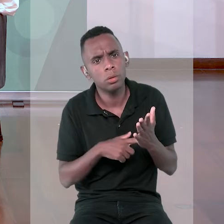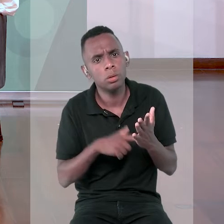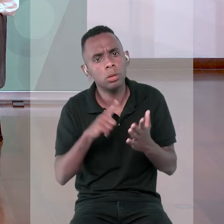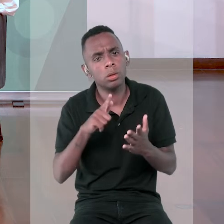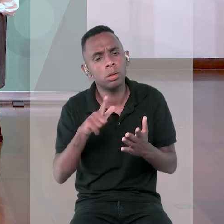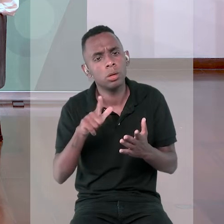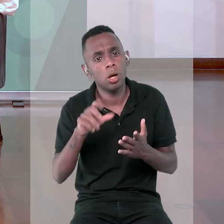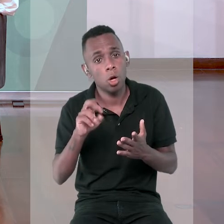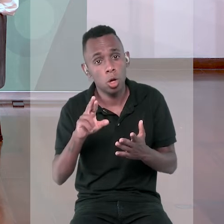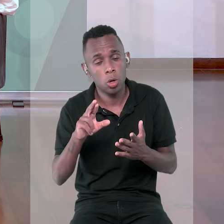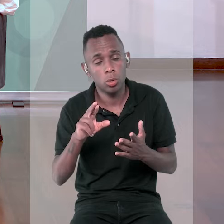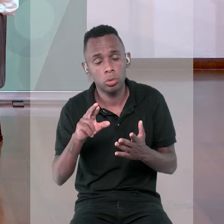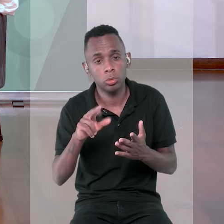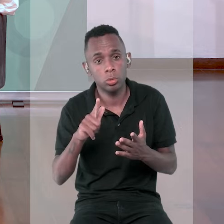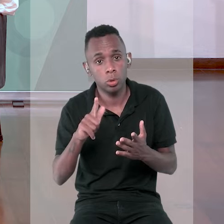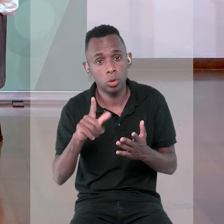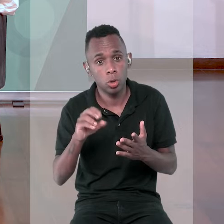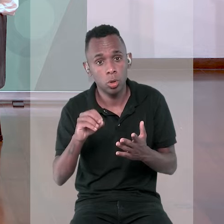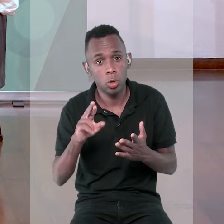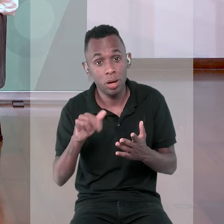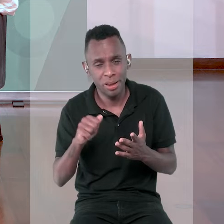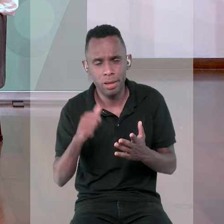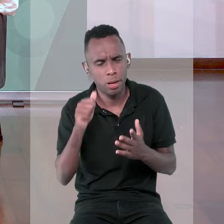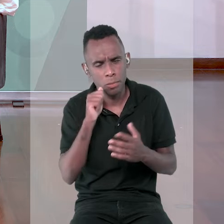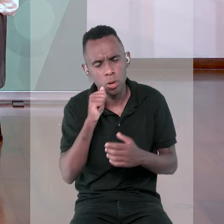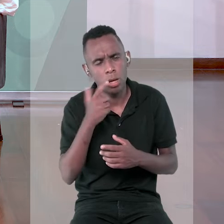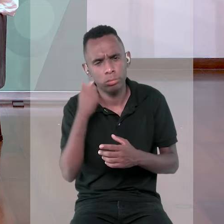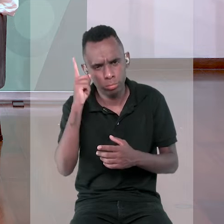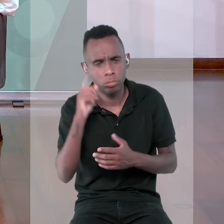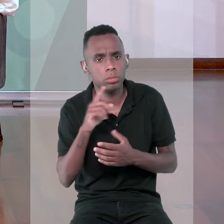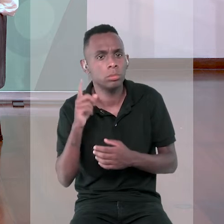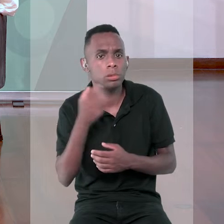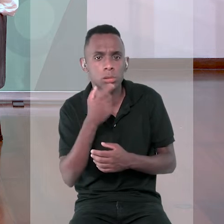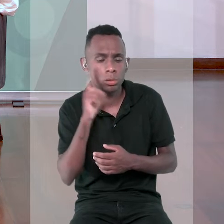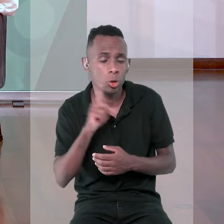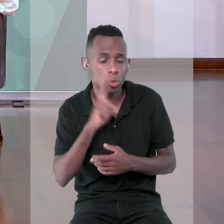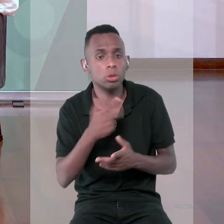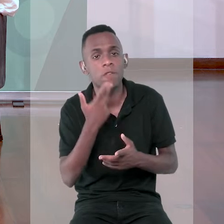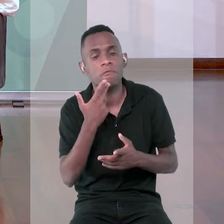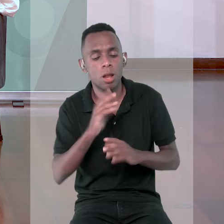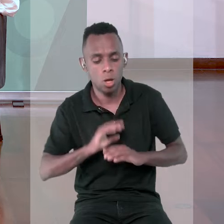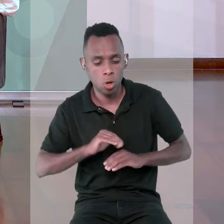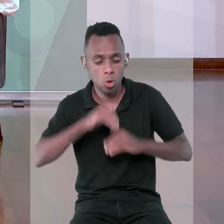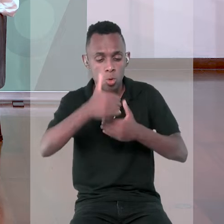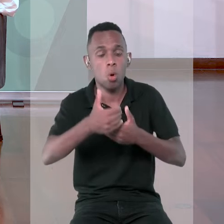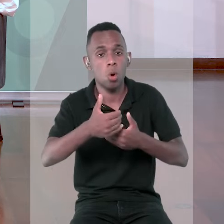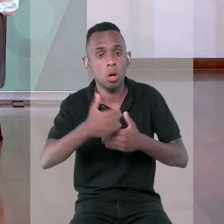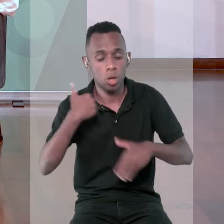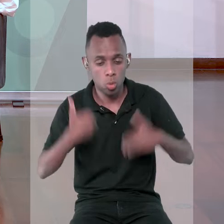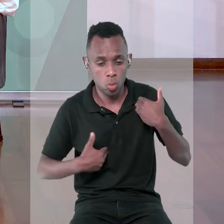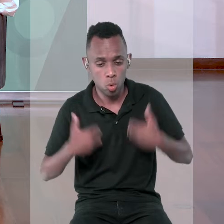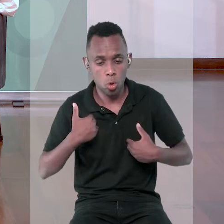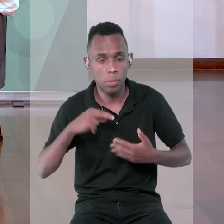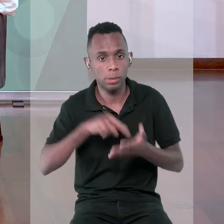Gloria Steinem, que é uma jornalista americana, um livro muito bonito que ela fala: a coragem física